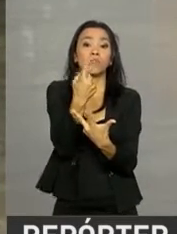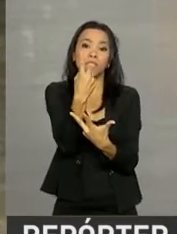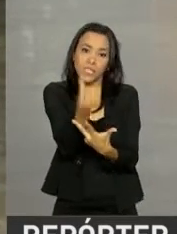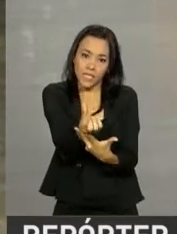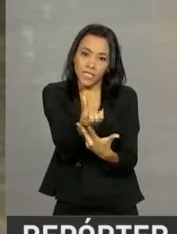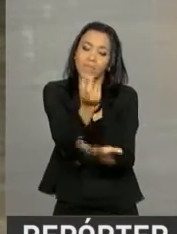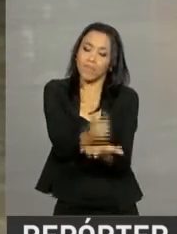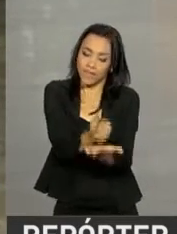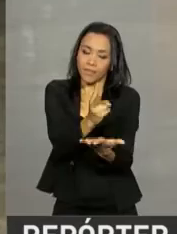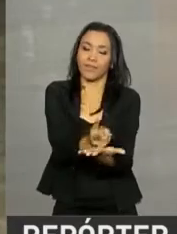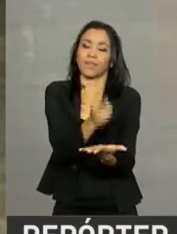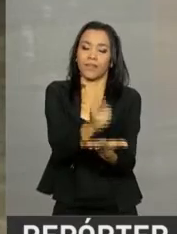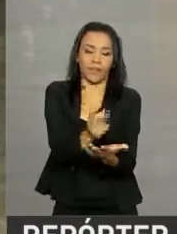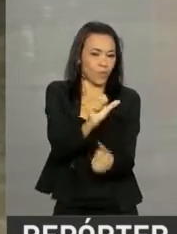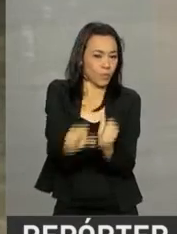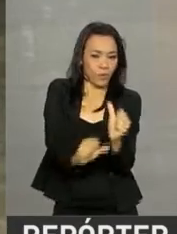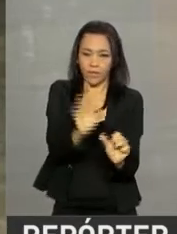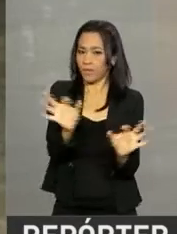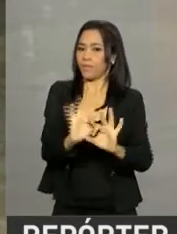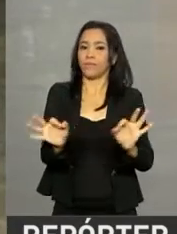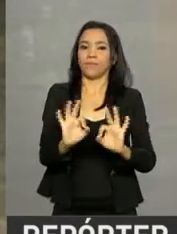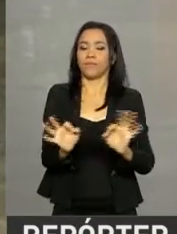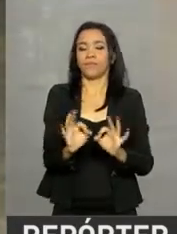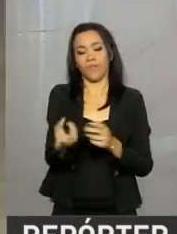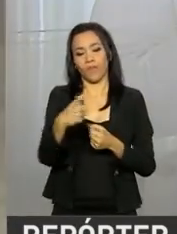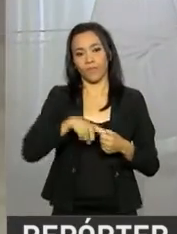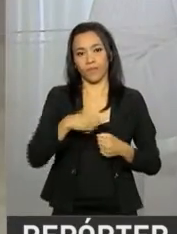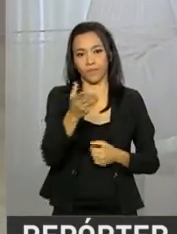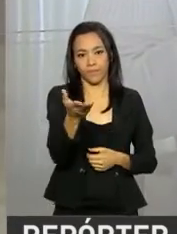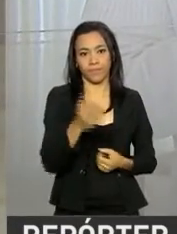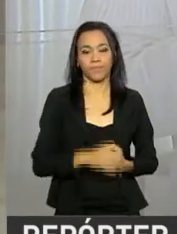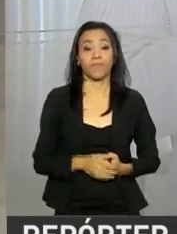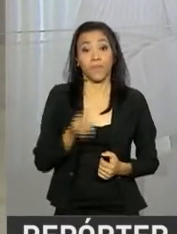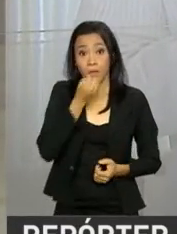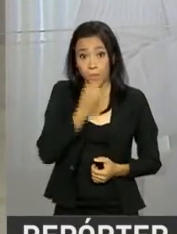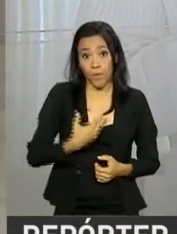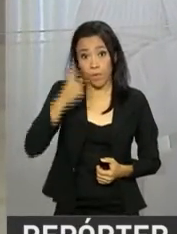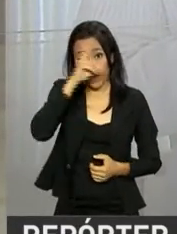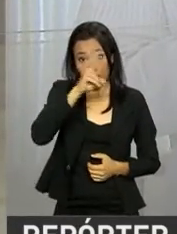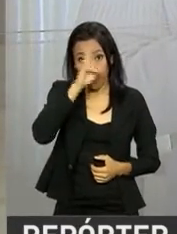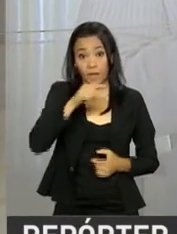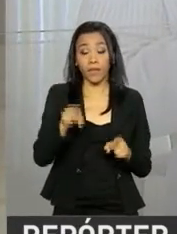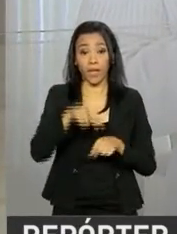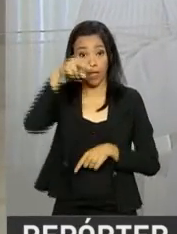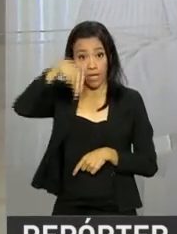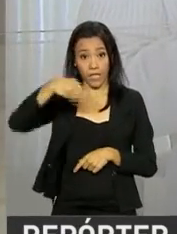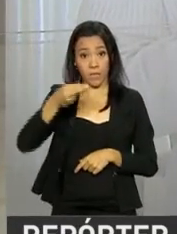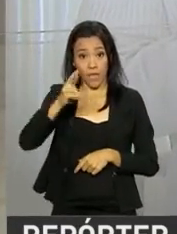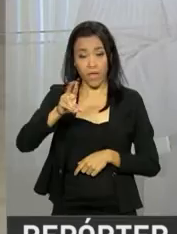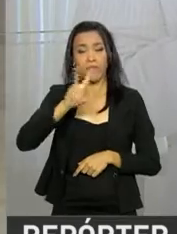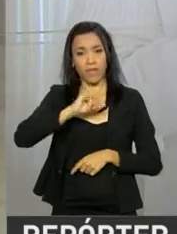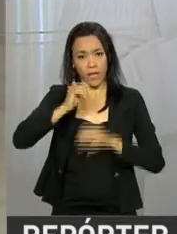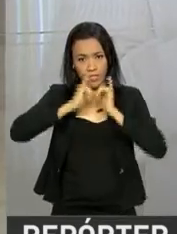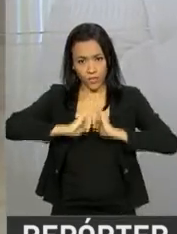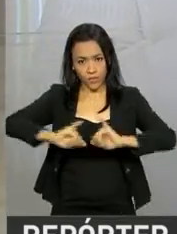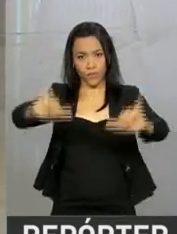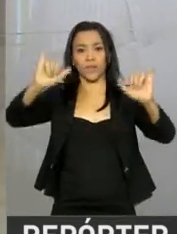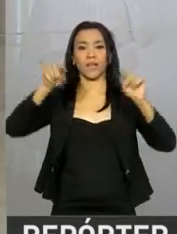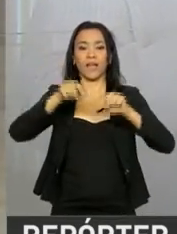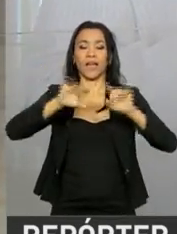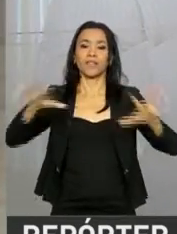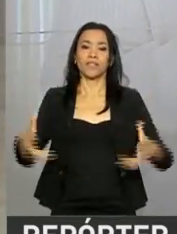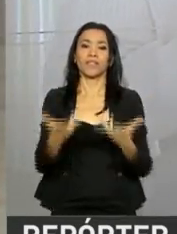está mantido sem nenhuma alteração voltamos com você vão lembrar também joão pedro que a rbr vai transmitir ao vivo a cerimônia às 15 horas